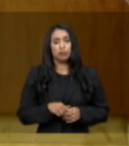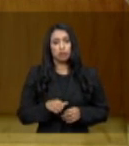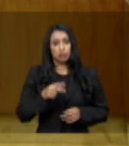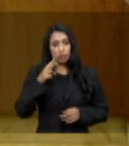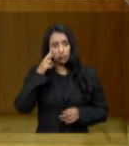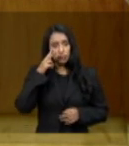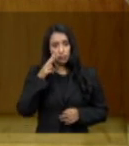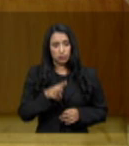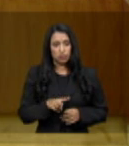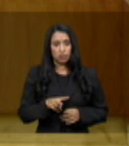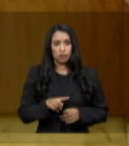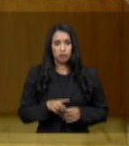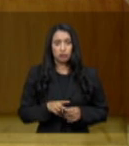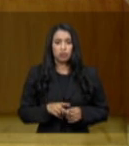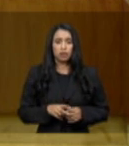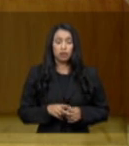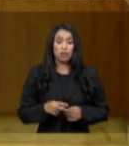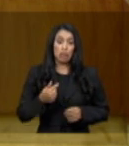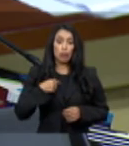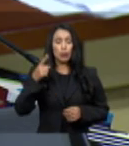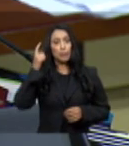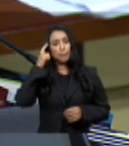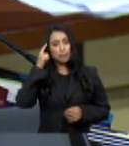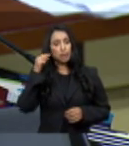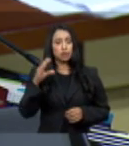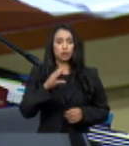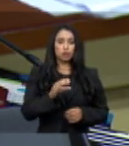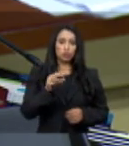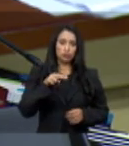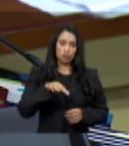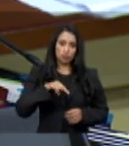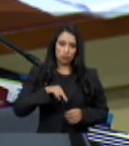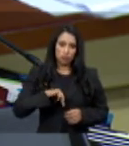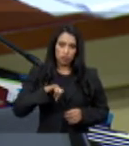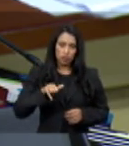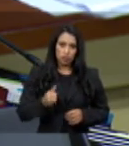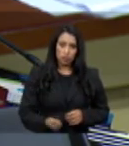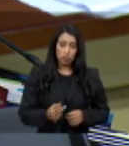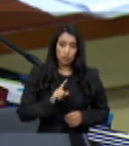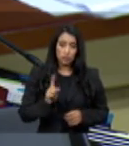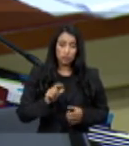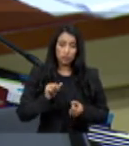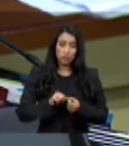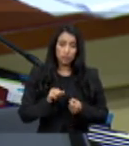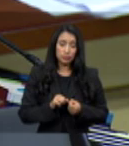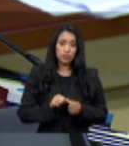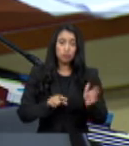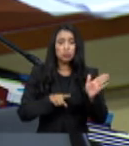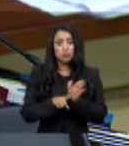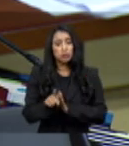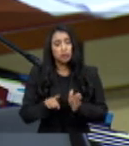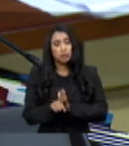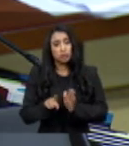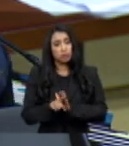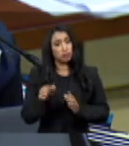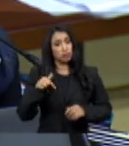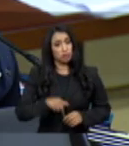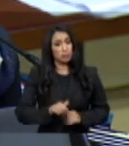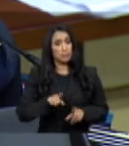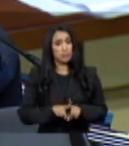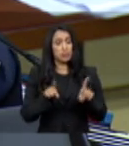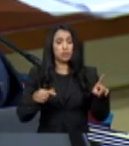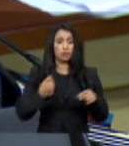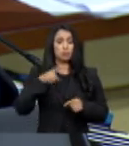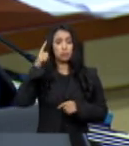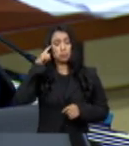e você pelo contrário eu acho que o conselho de um presidente mas não vou entrar no médico até porque vinha de sequência nada aqui mas acho